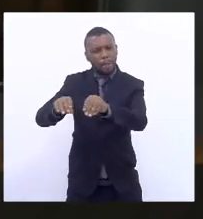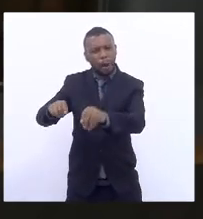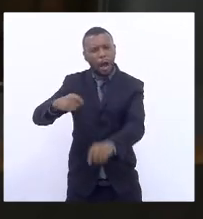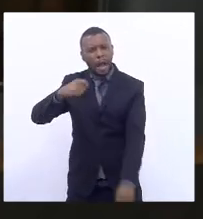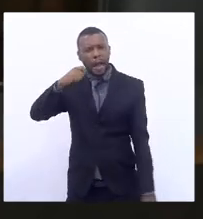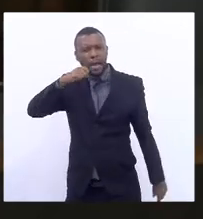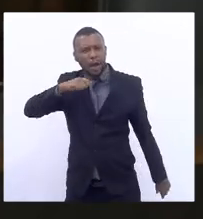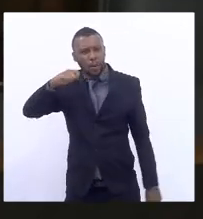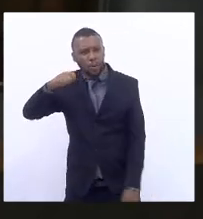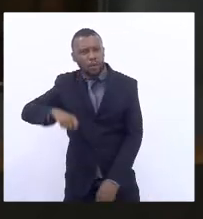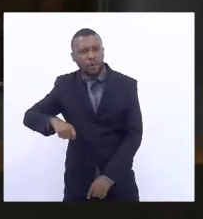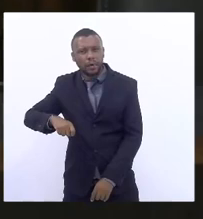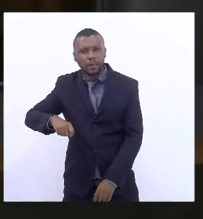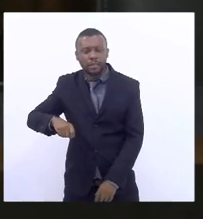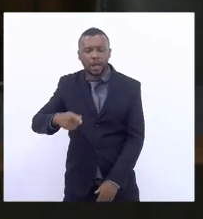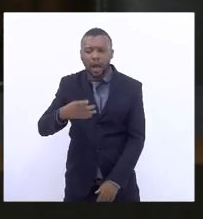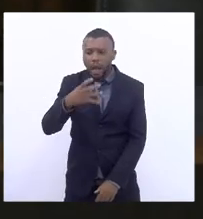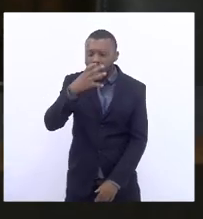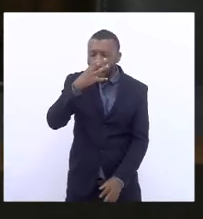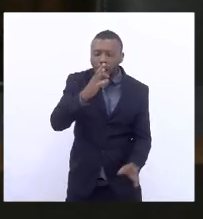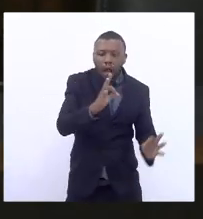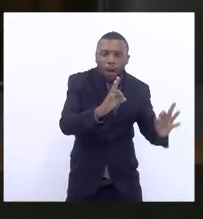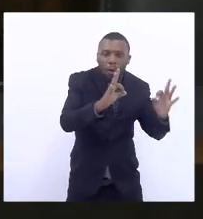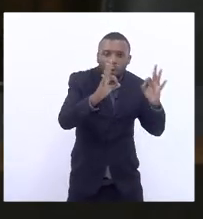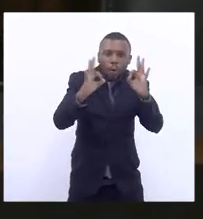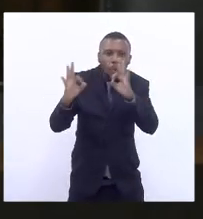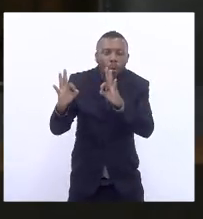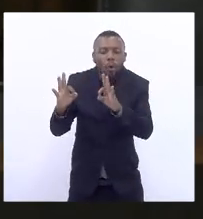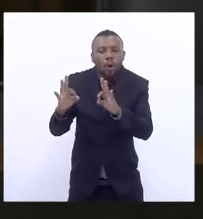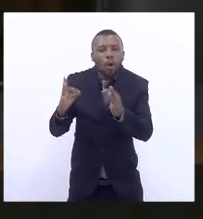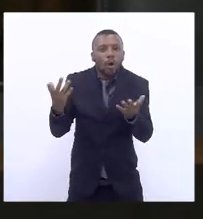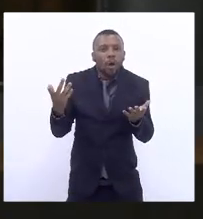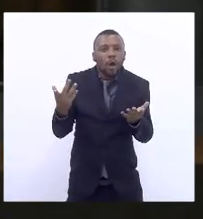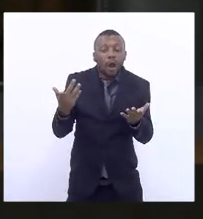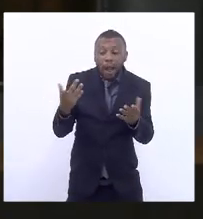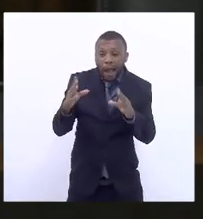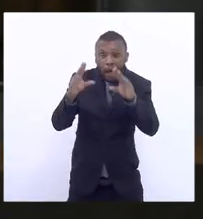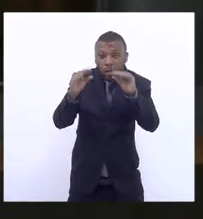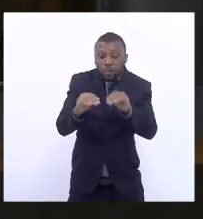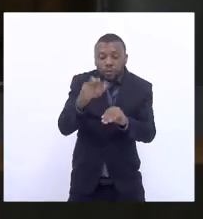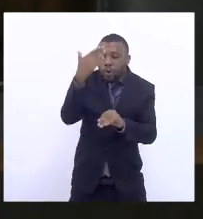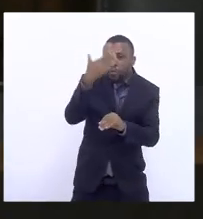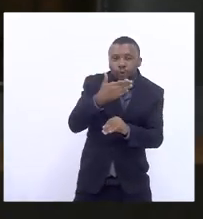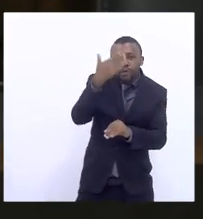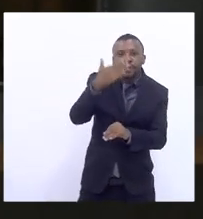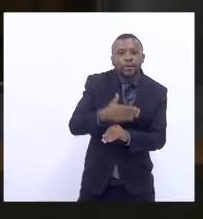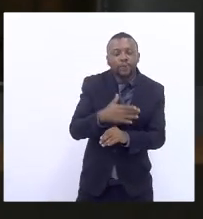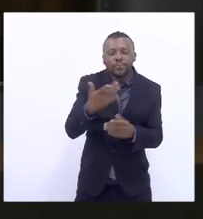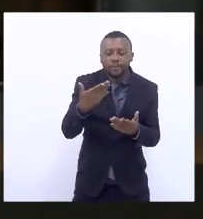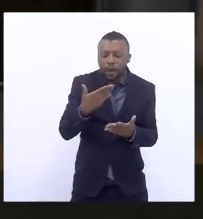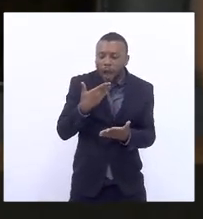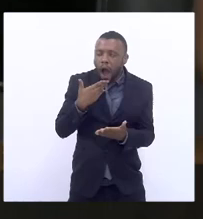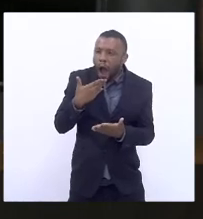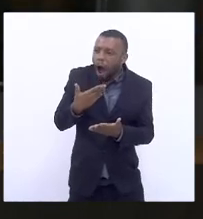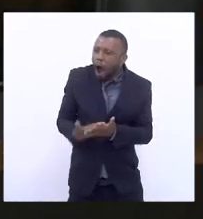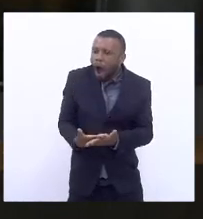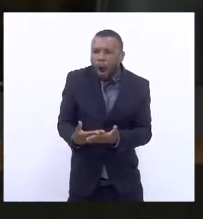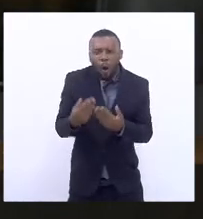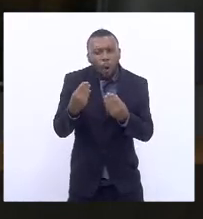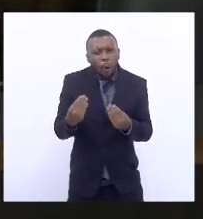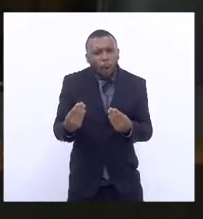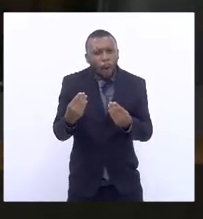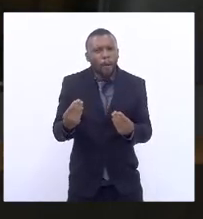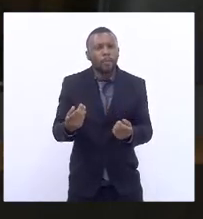Eu não tinha visto à noite isso acontecer. Eu já fiquei chocado. Em seguida,